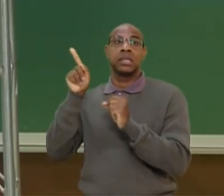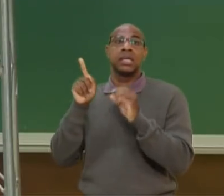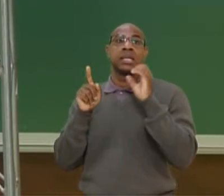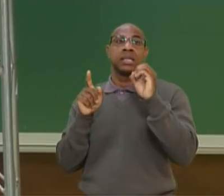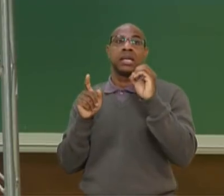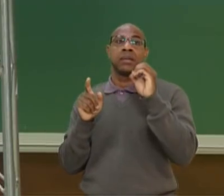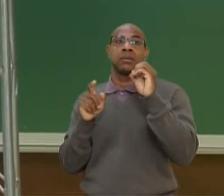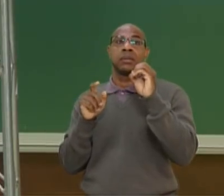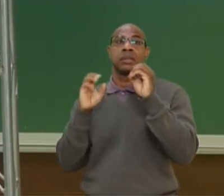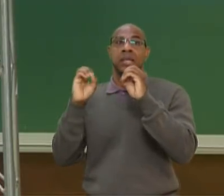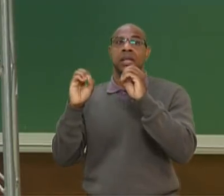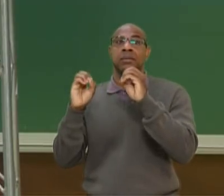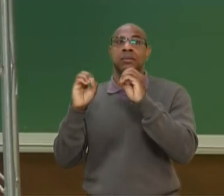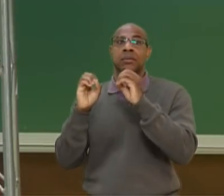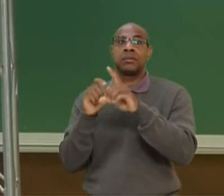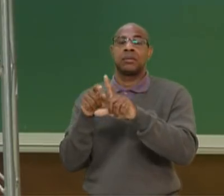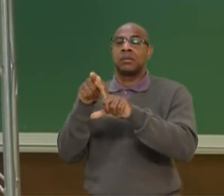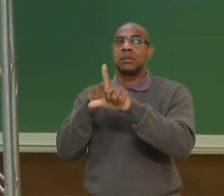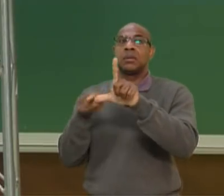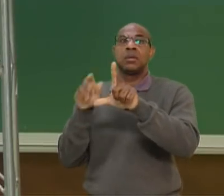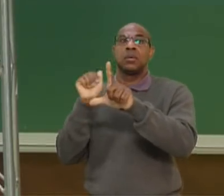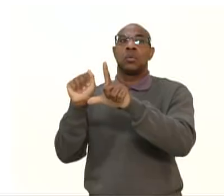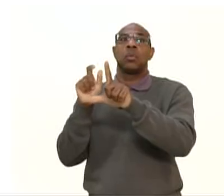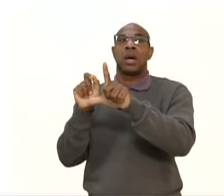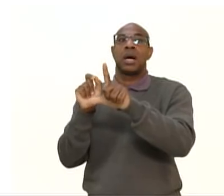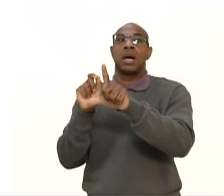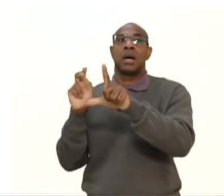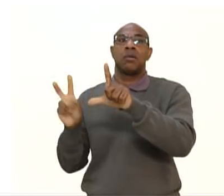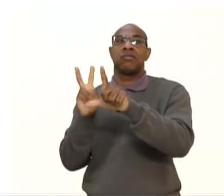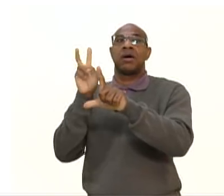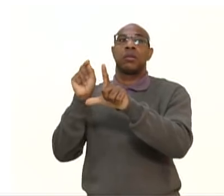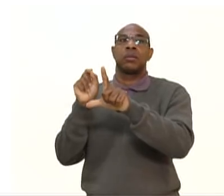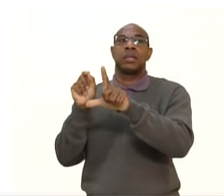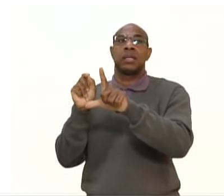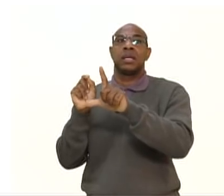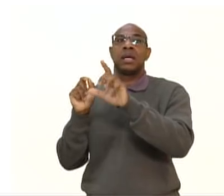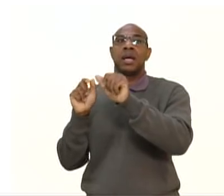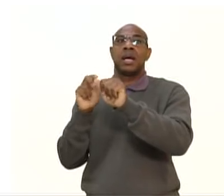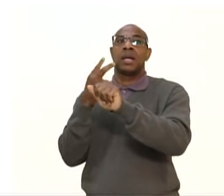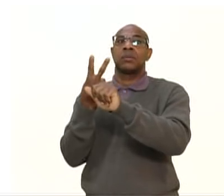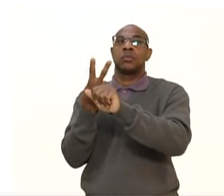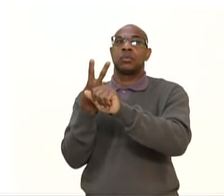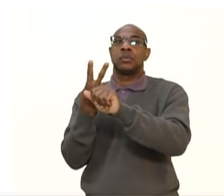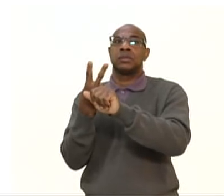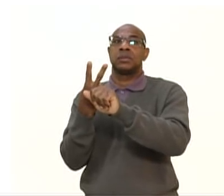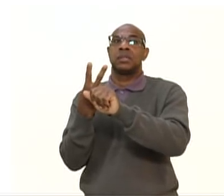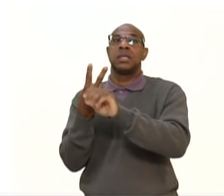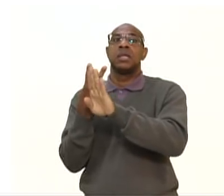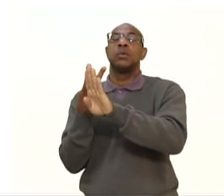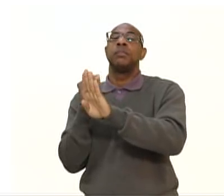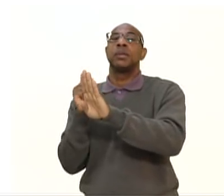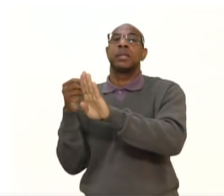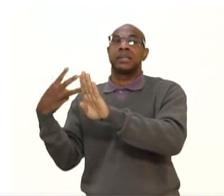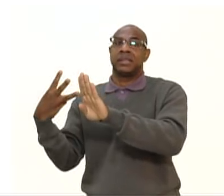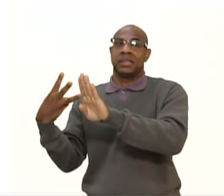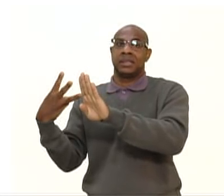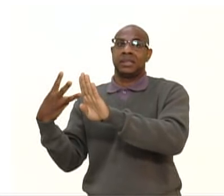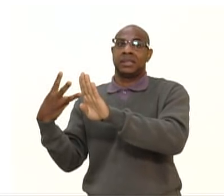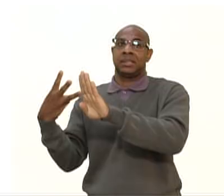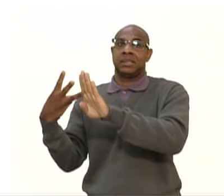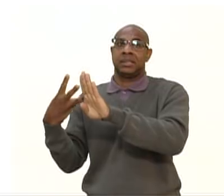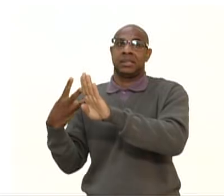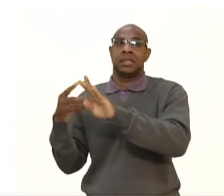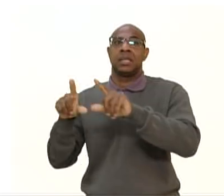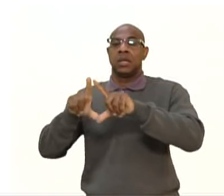0 e AB. O A, nesse caso, ali está valendo o exemplo 2 e o B está valendo 3. Aqui a gente deixou na